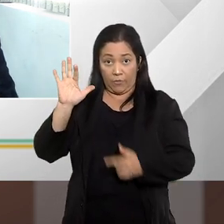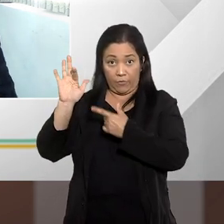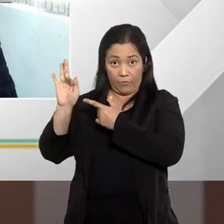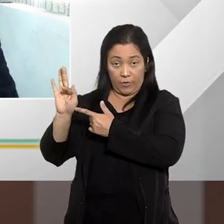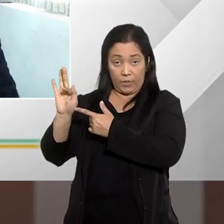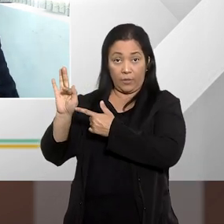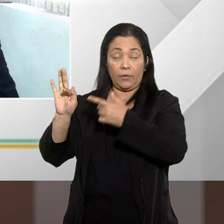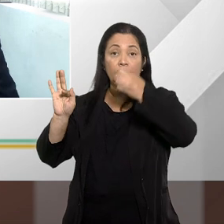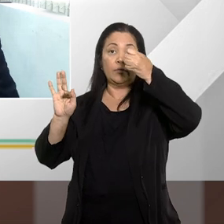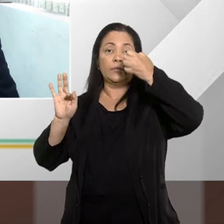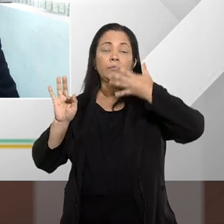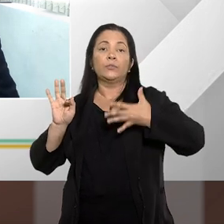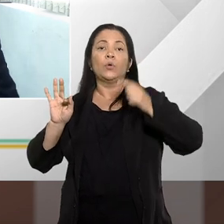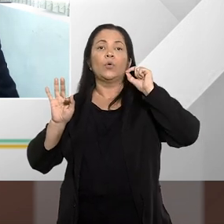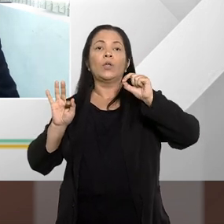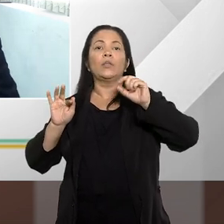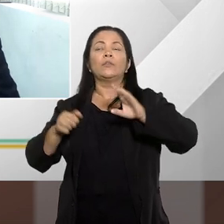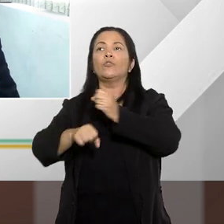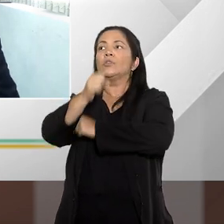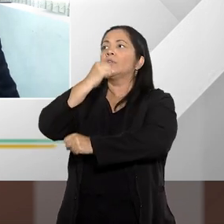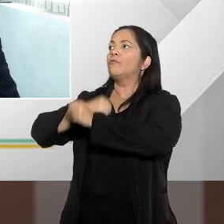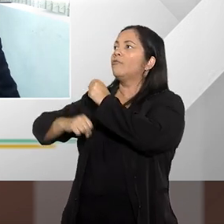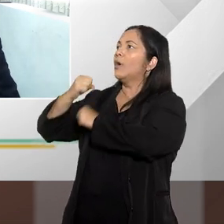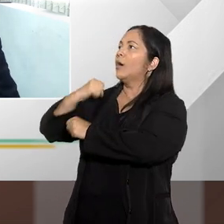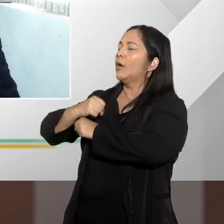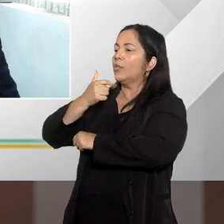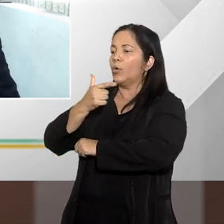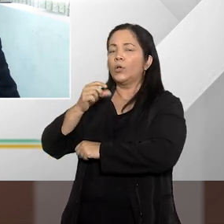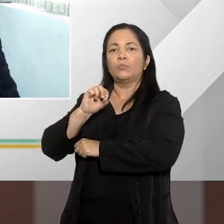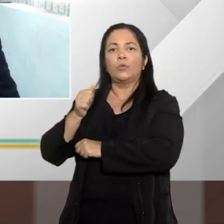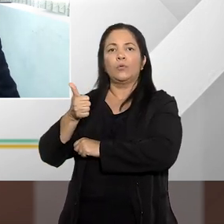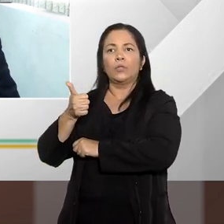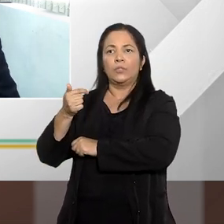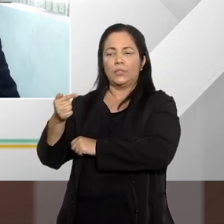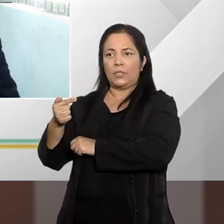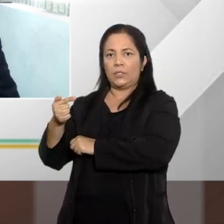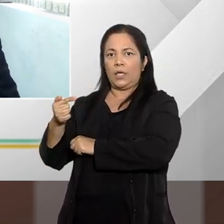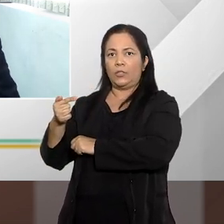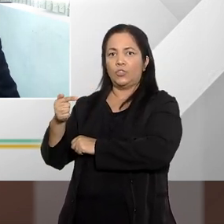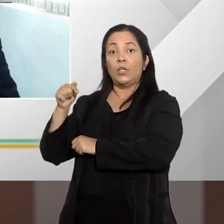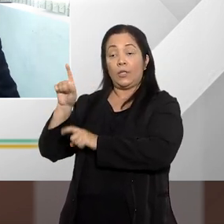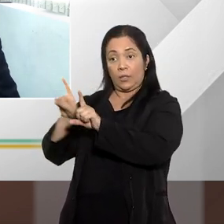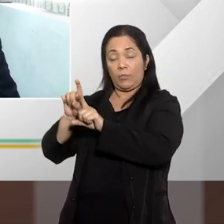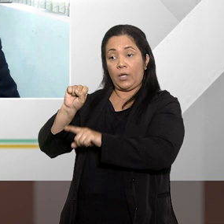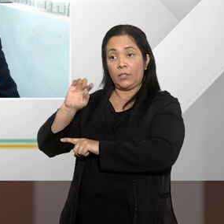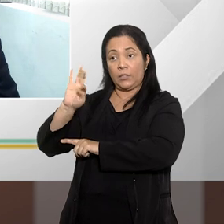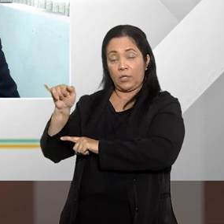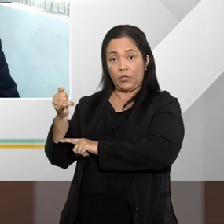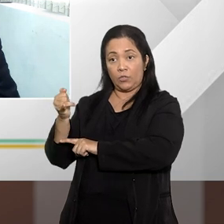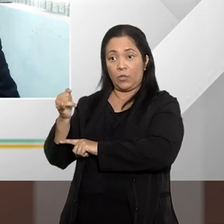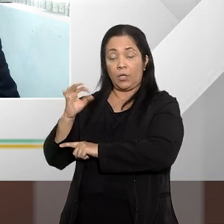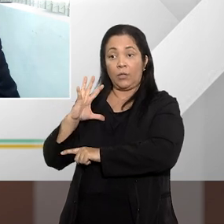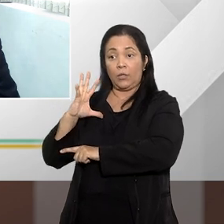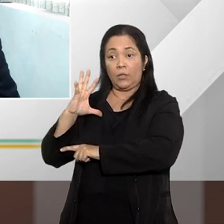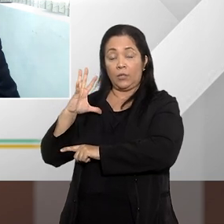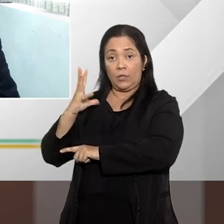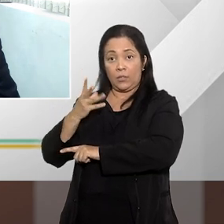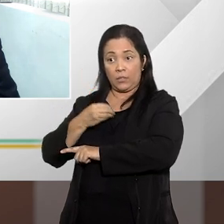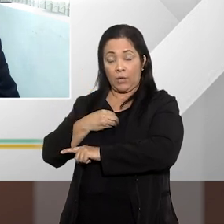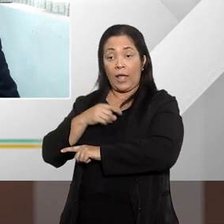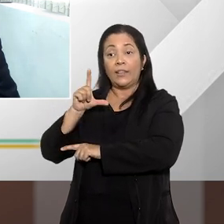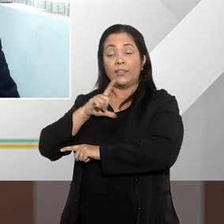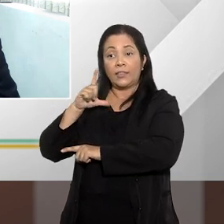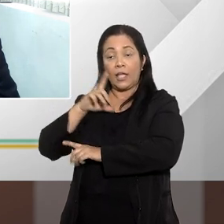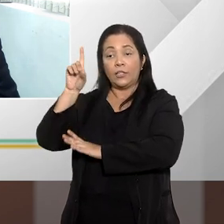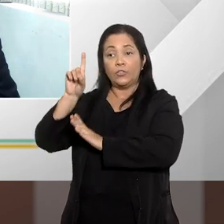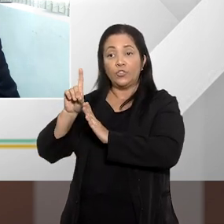ao ano, né, a gente volta um pouquinho aí ao ano de 2017, o STJ decidiu que os transexuais têm direito à alteração do registro civil